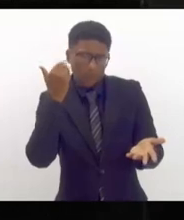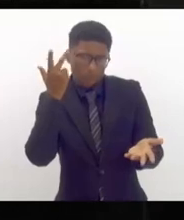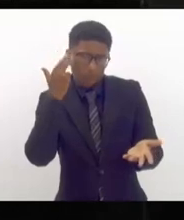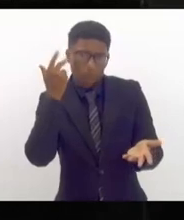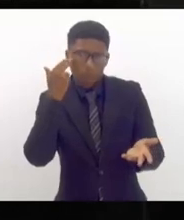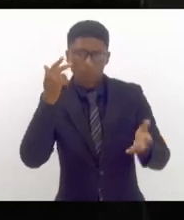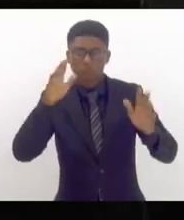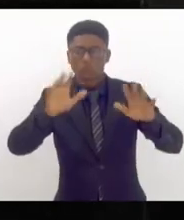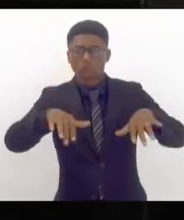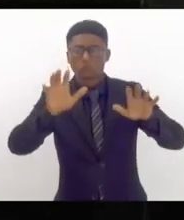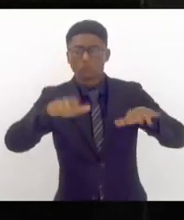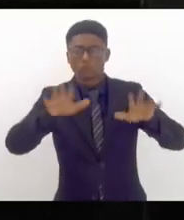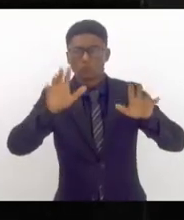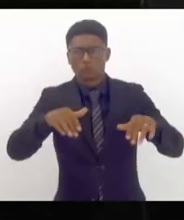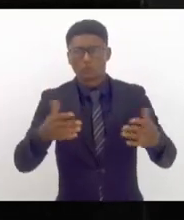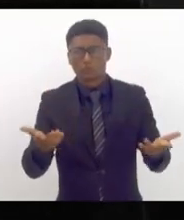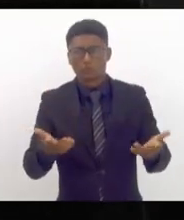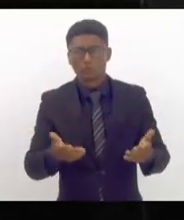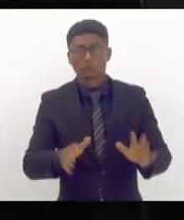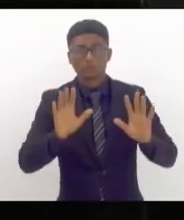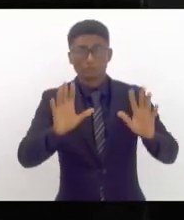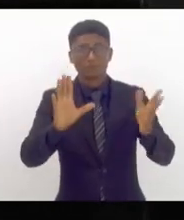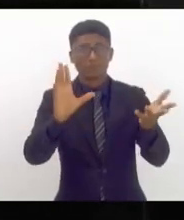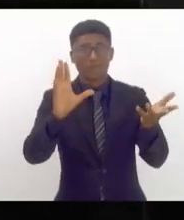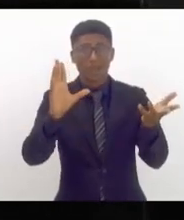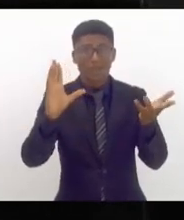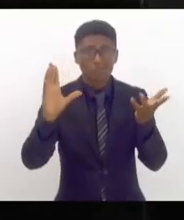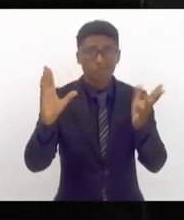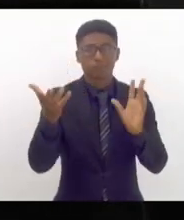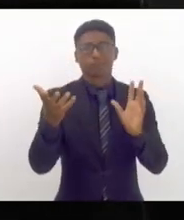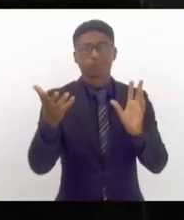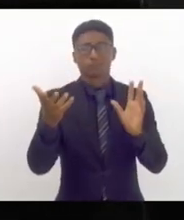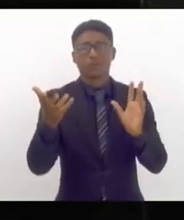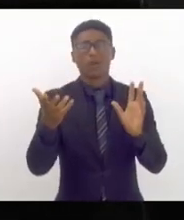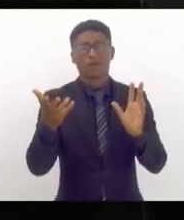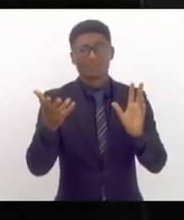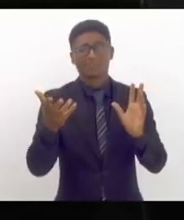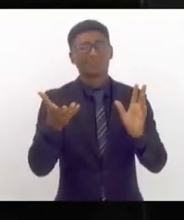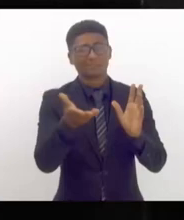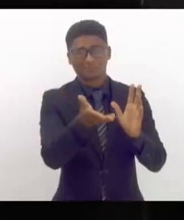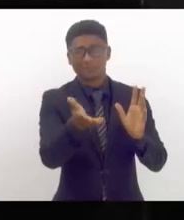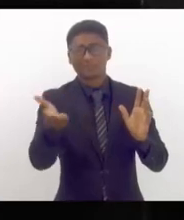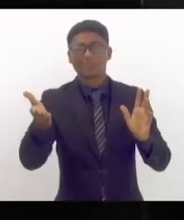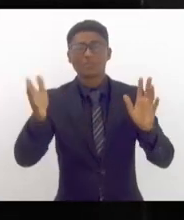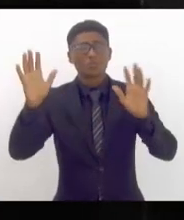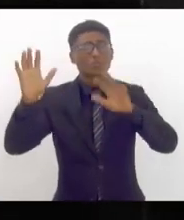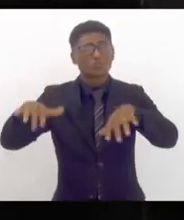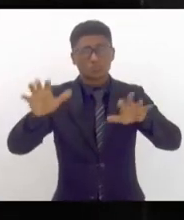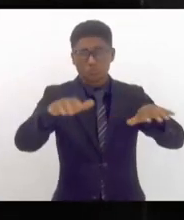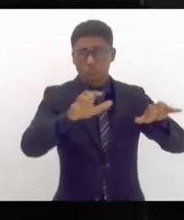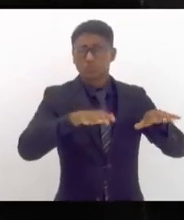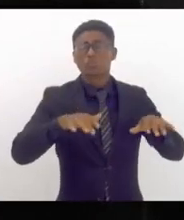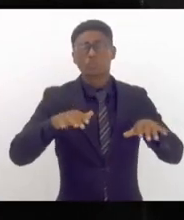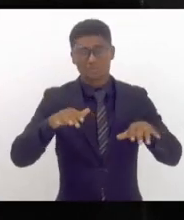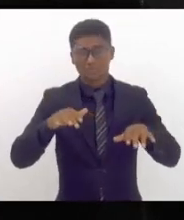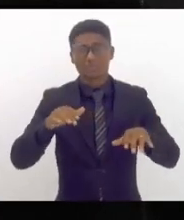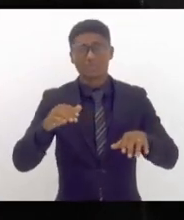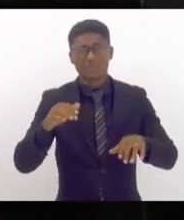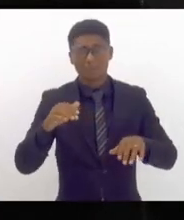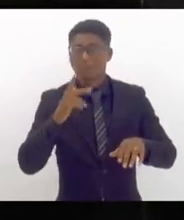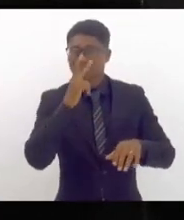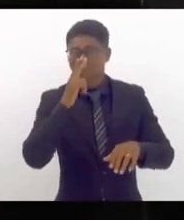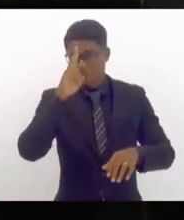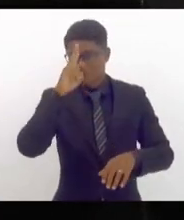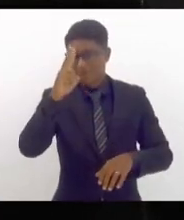e claro que essas mudanças climáticas vão fazer com que essas chuvas sejam mais fortes ou mais fracas, mas